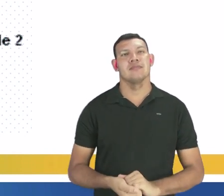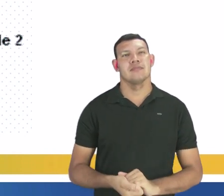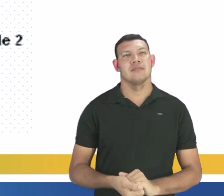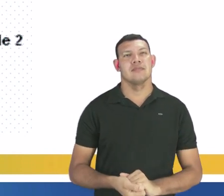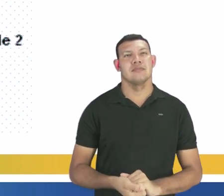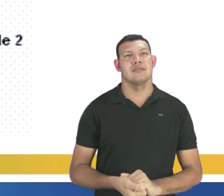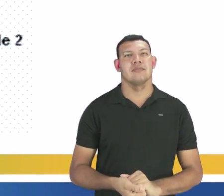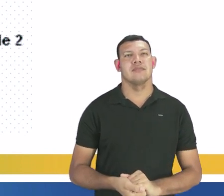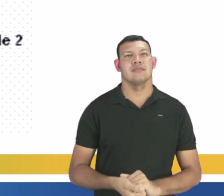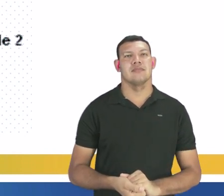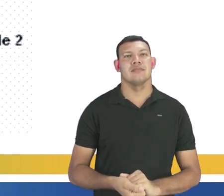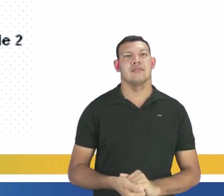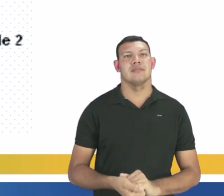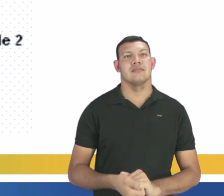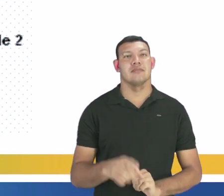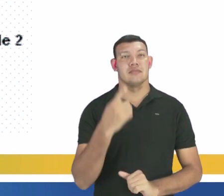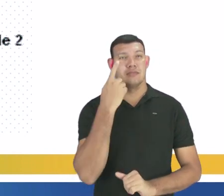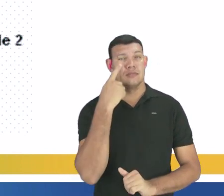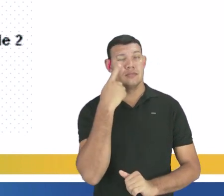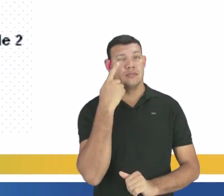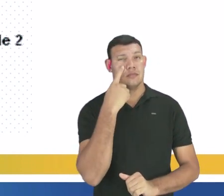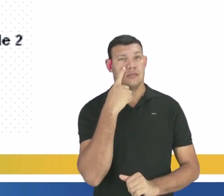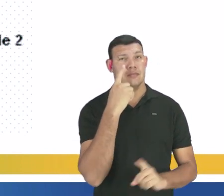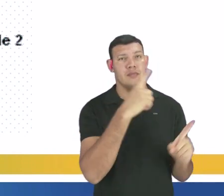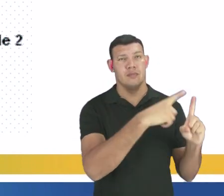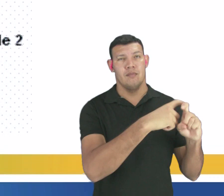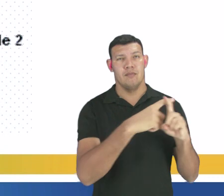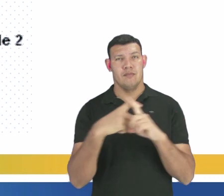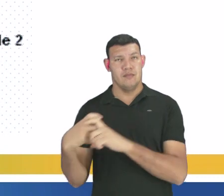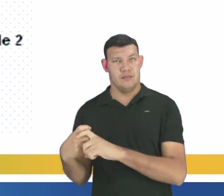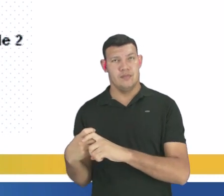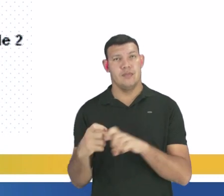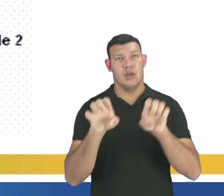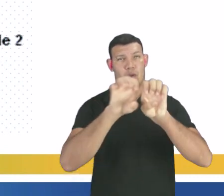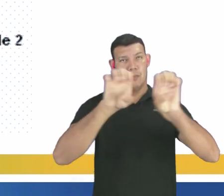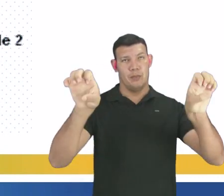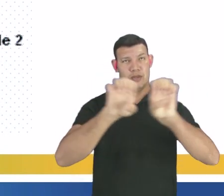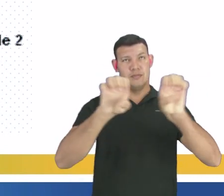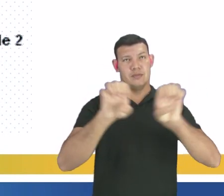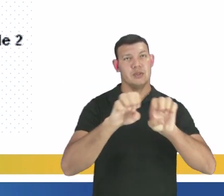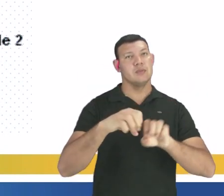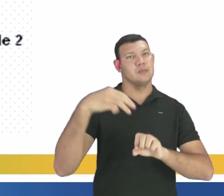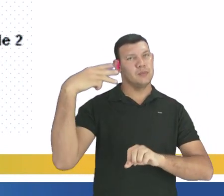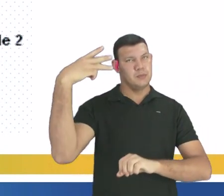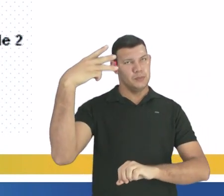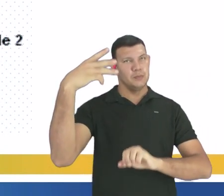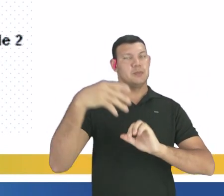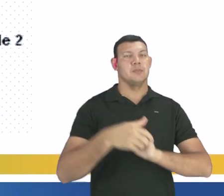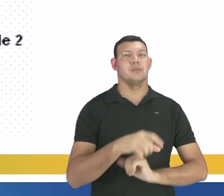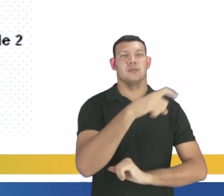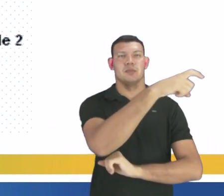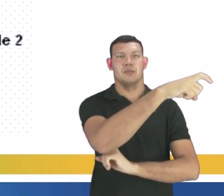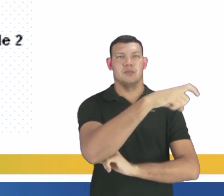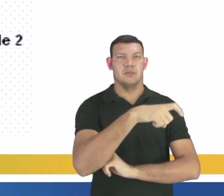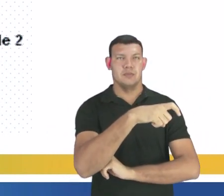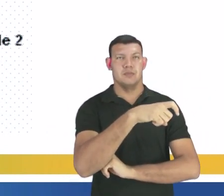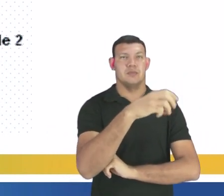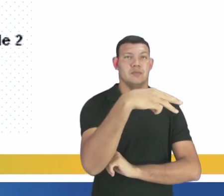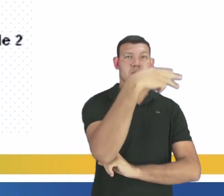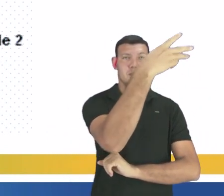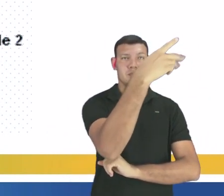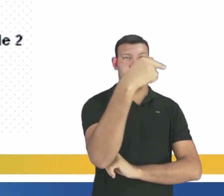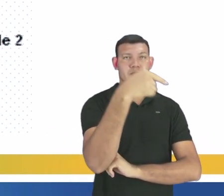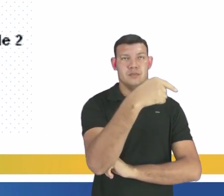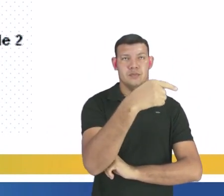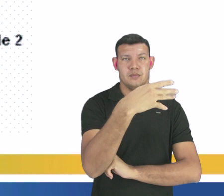que ela tem um grau 3, ou seja, x ao cubo menos 4x ao quadrado